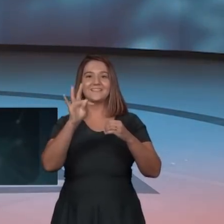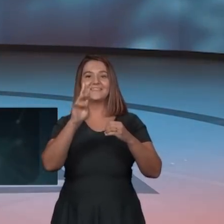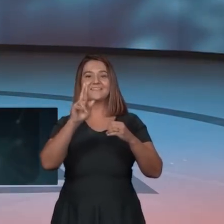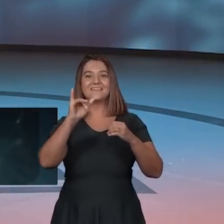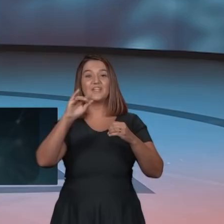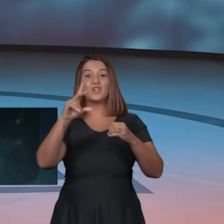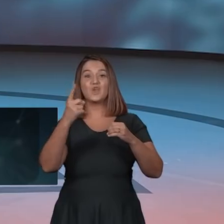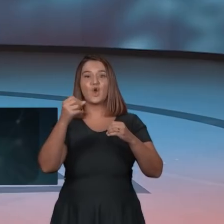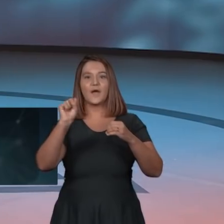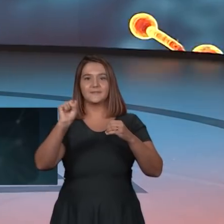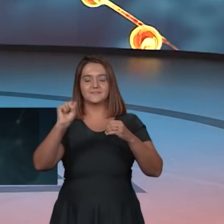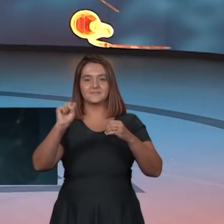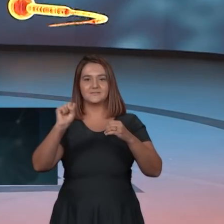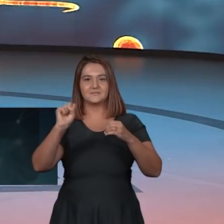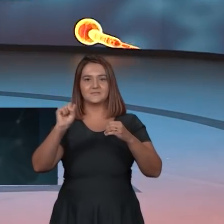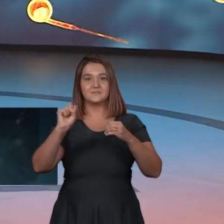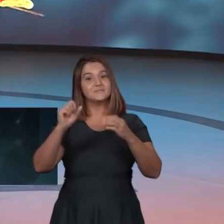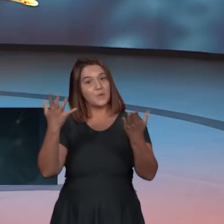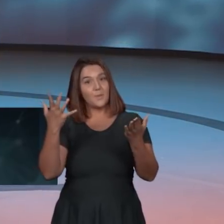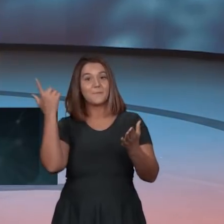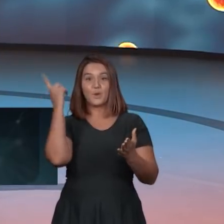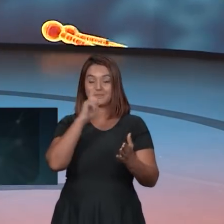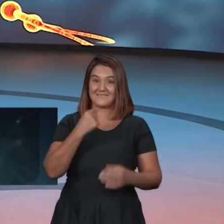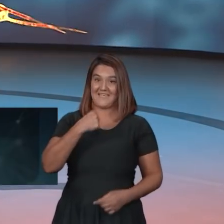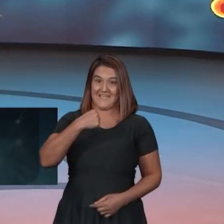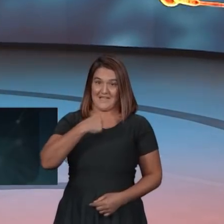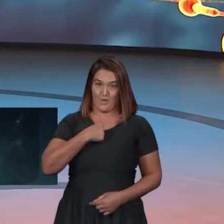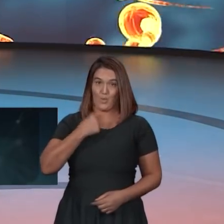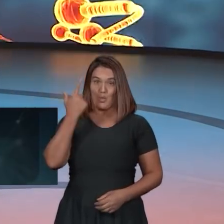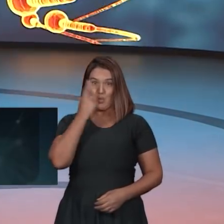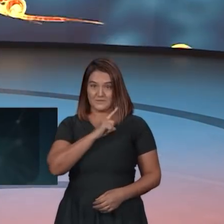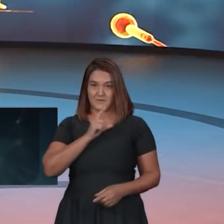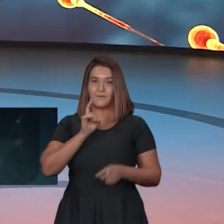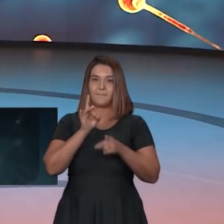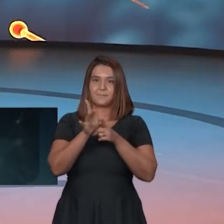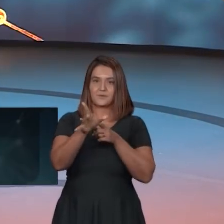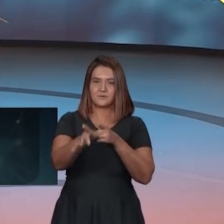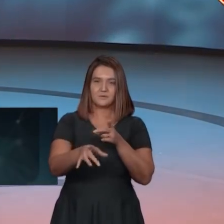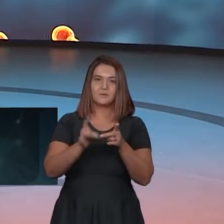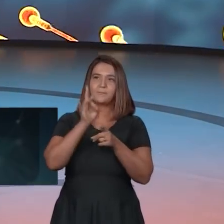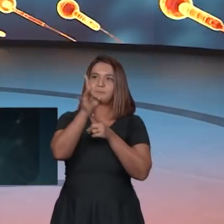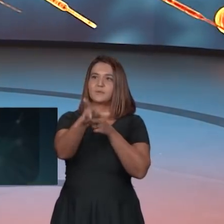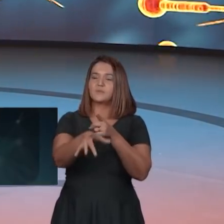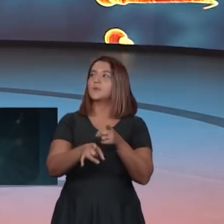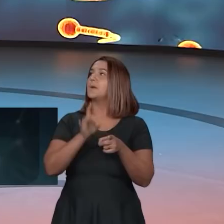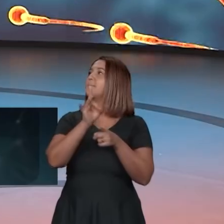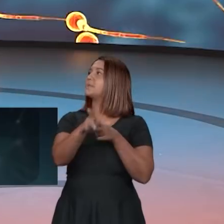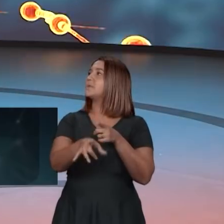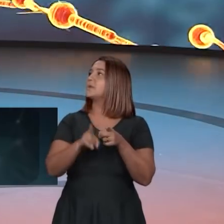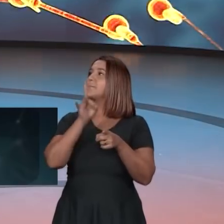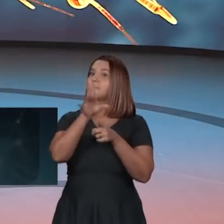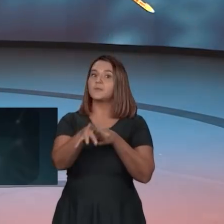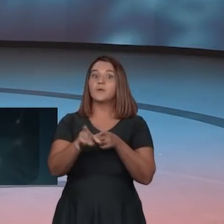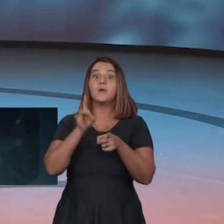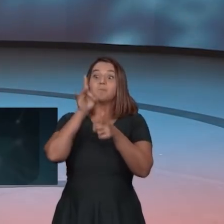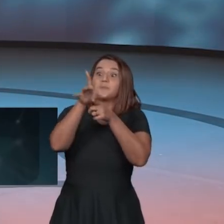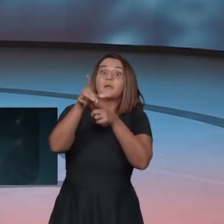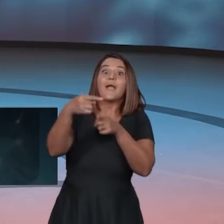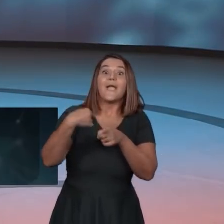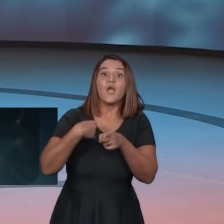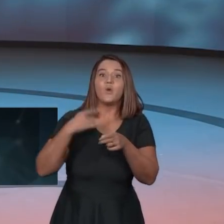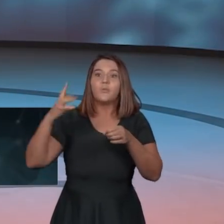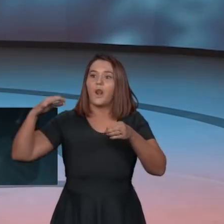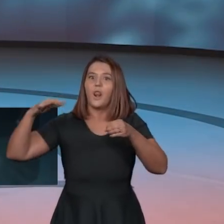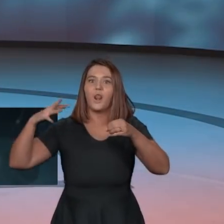para que você fosse você, tinha que ter a coincidência de 1 em 4 trilhões se encontrar